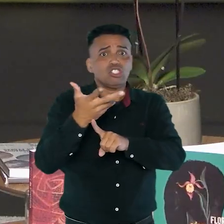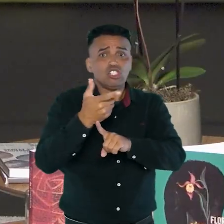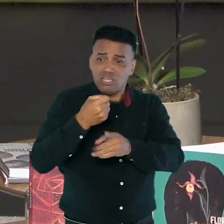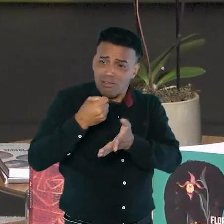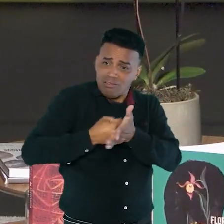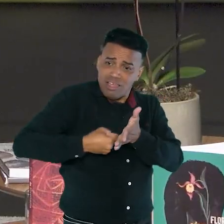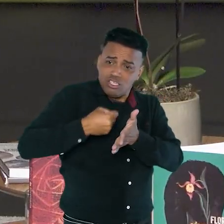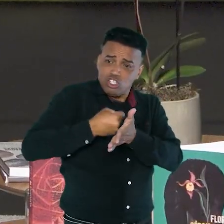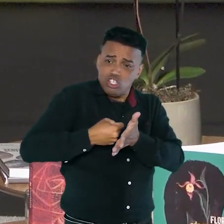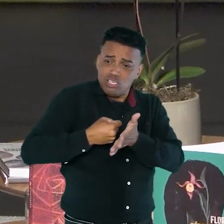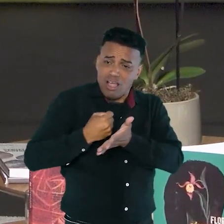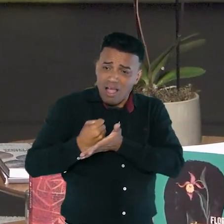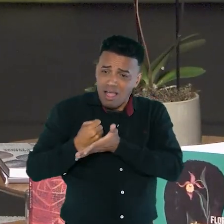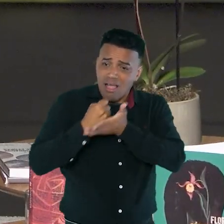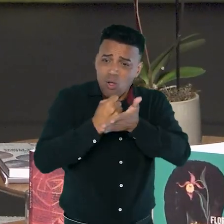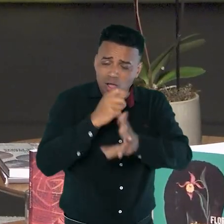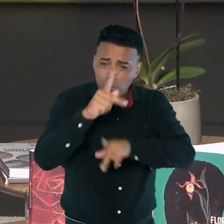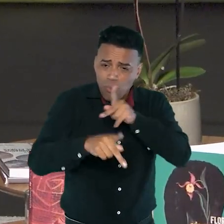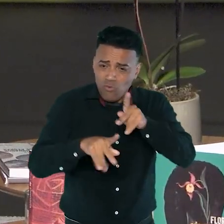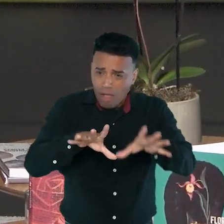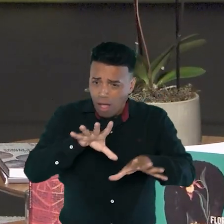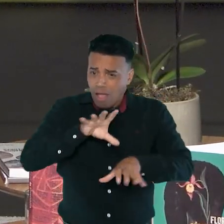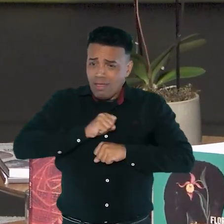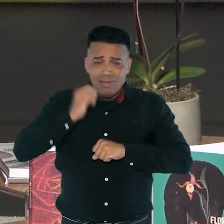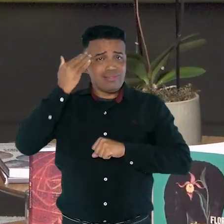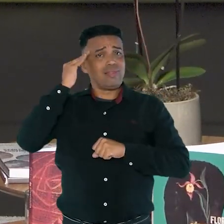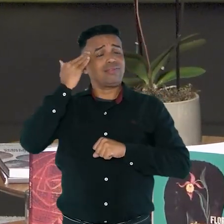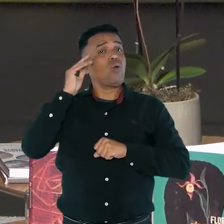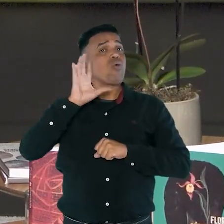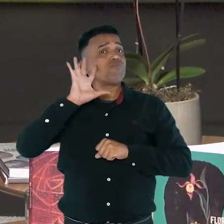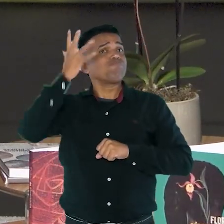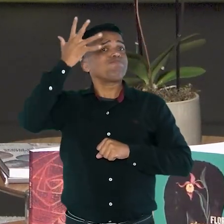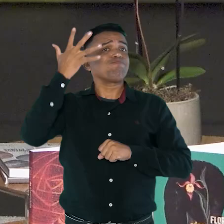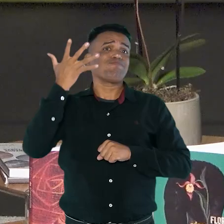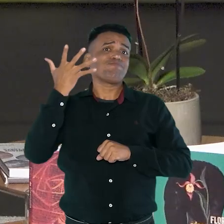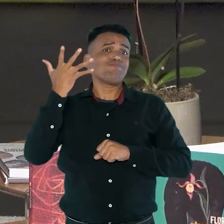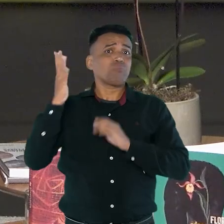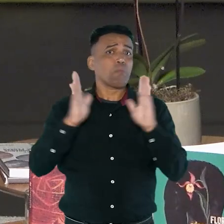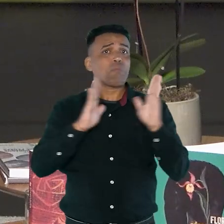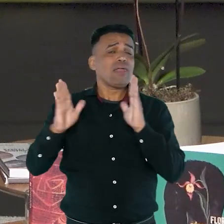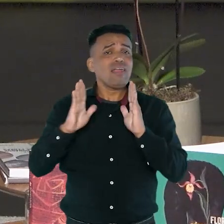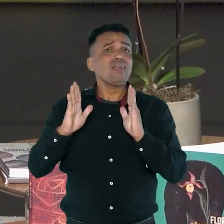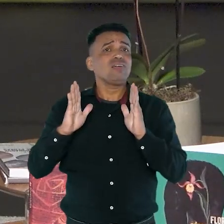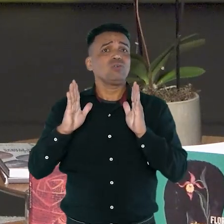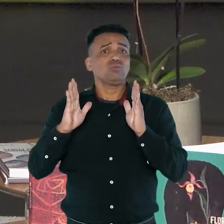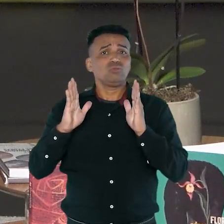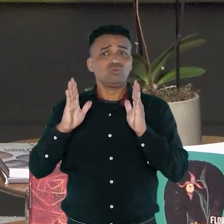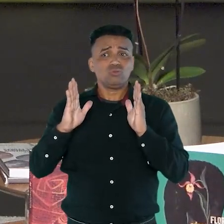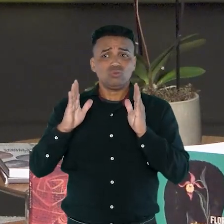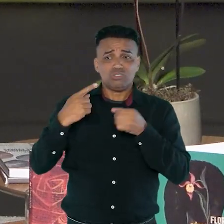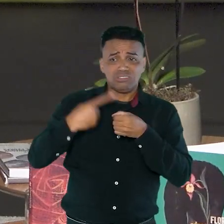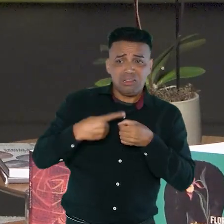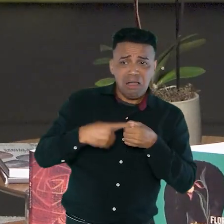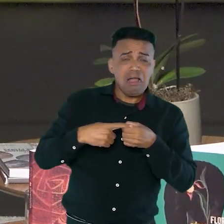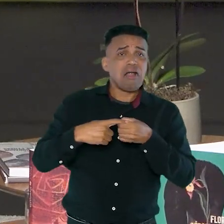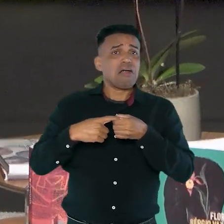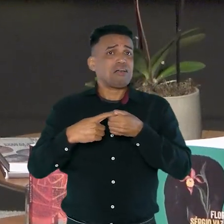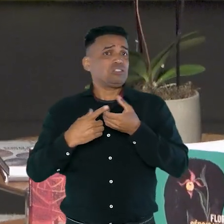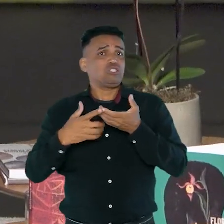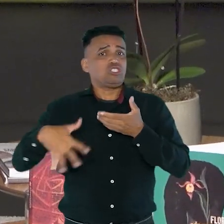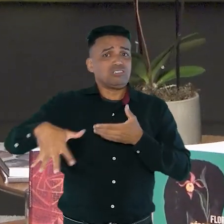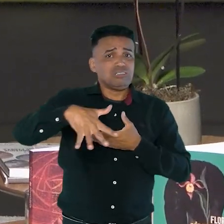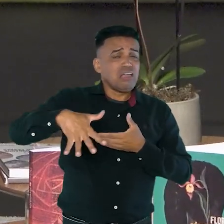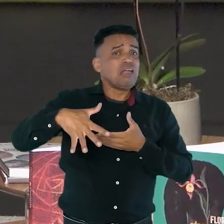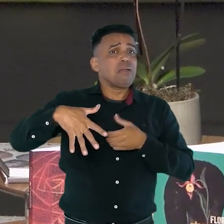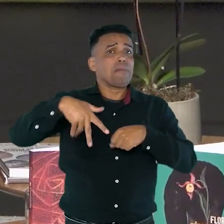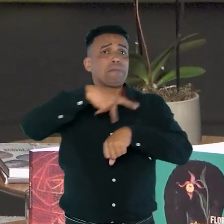arte a ajudar o povo a entender o que está acontecendo no seu cotidiano, no seu país, na sua cidade.